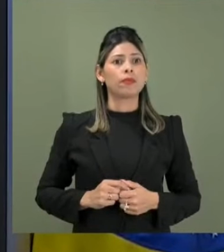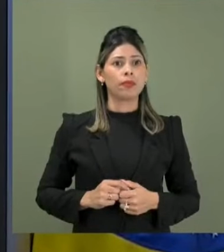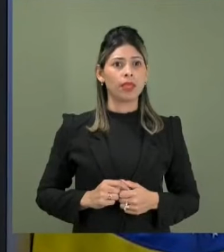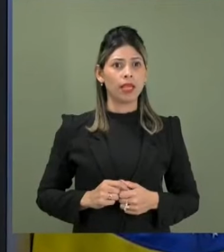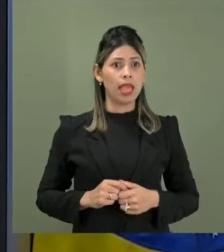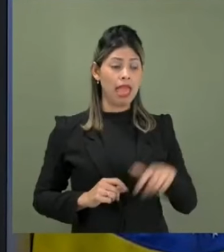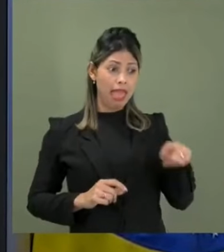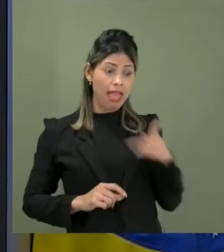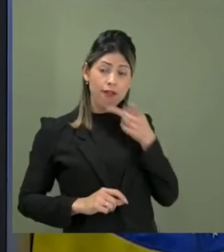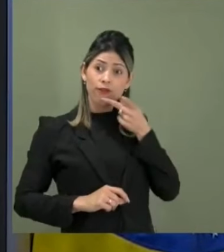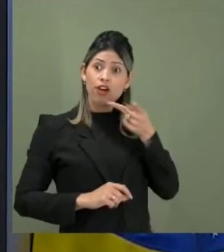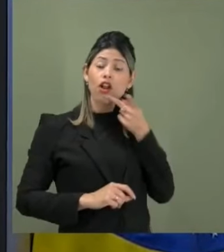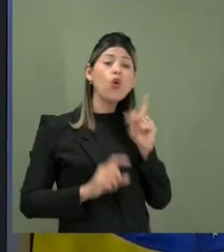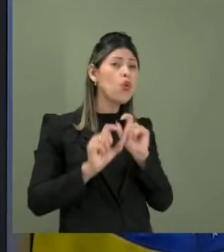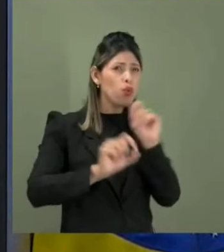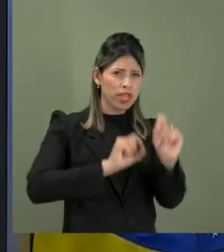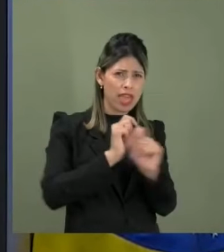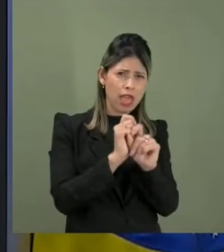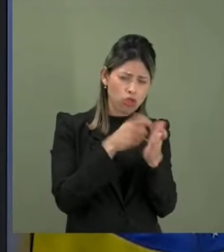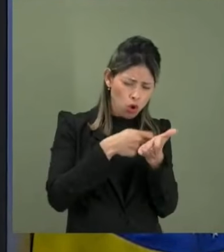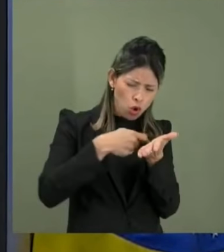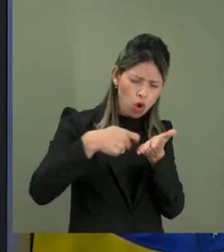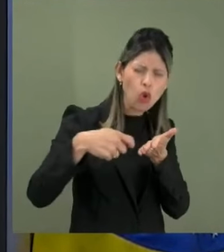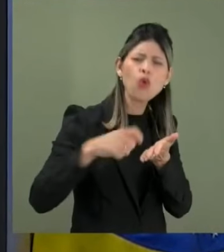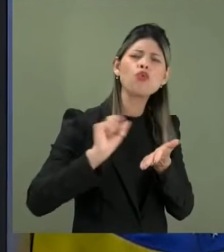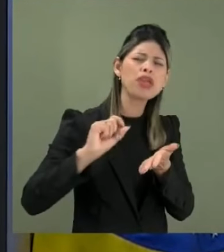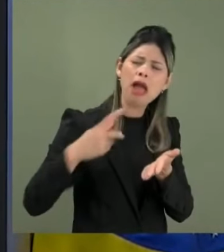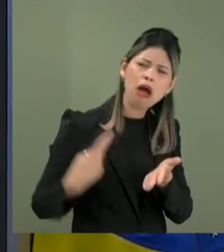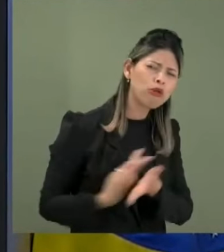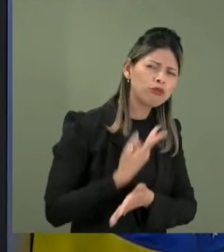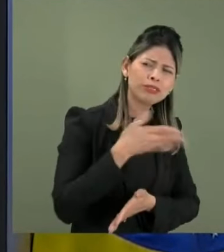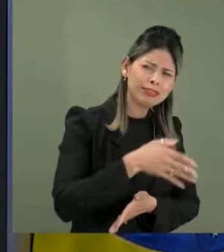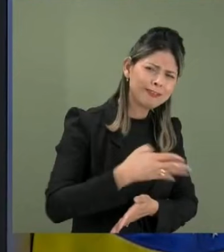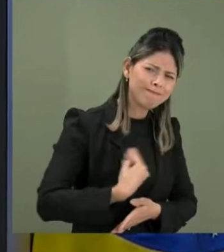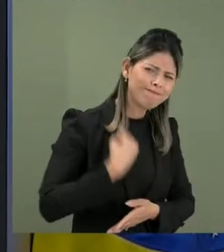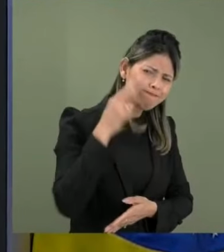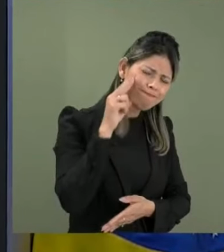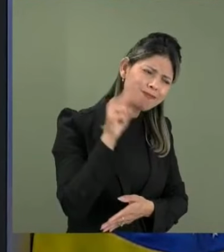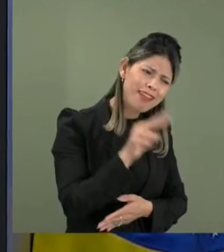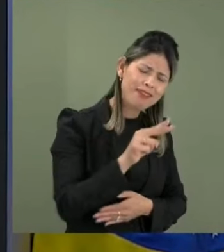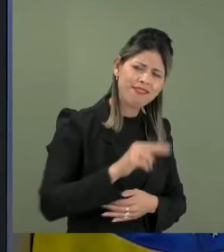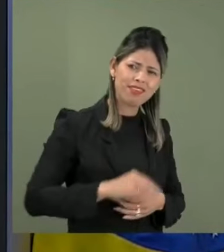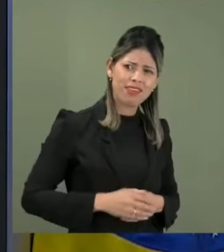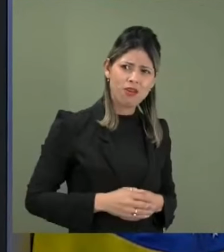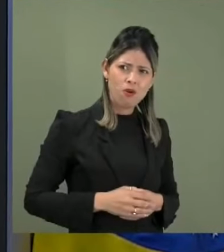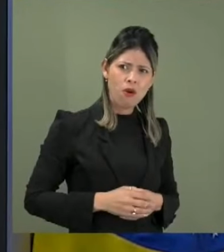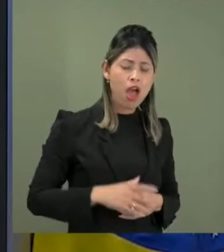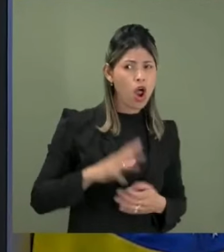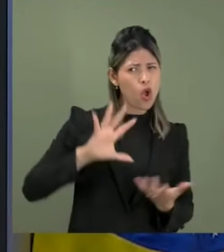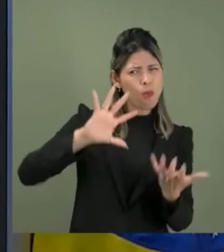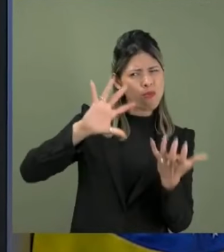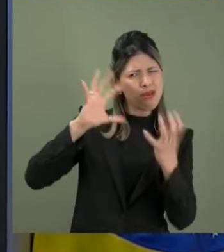Ele descreve um incidente em Auschwitz, com que ele participou. Era inverno,